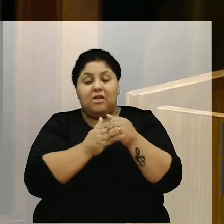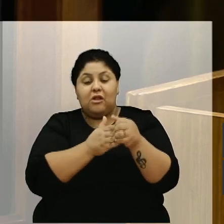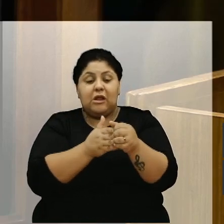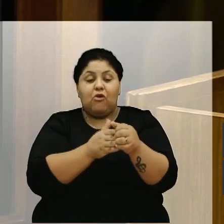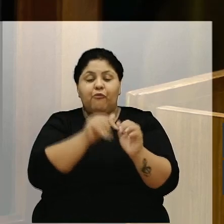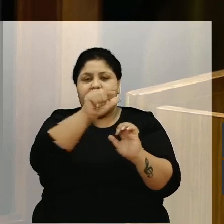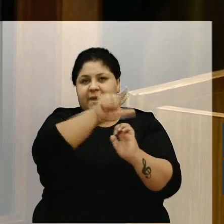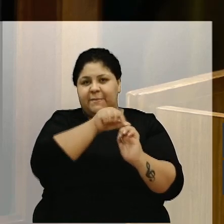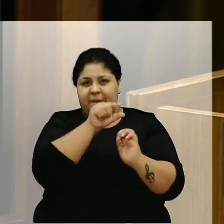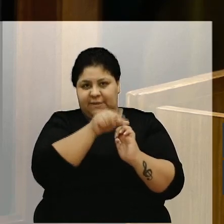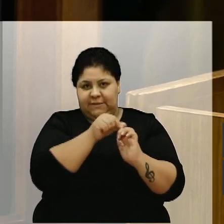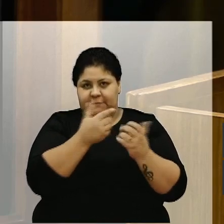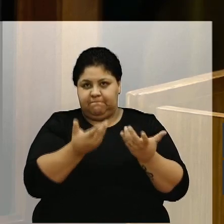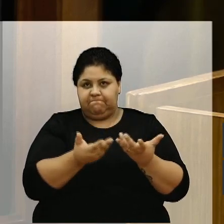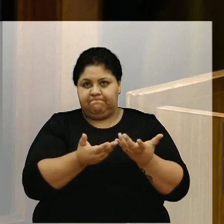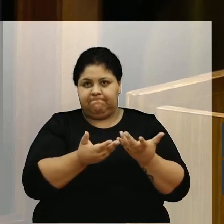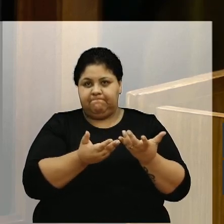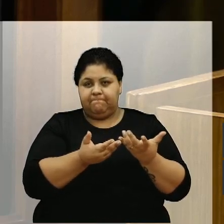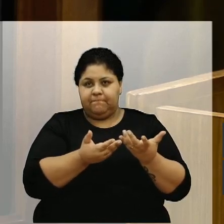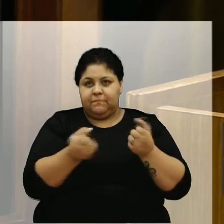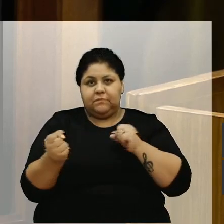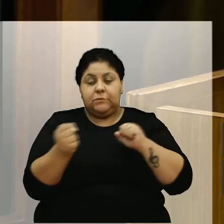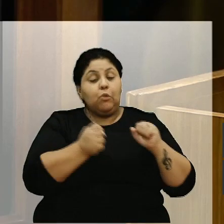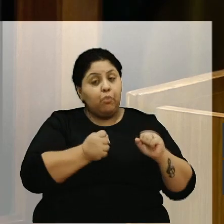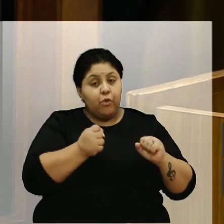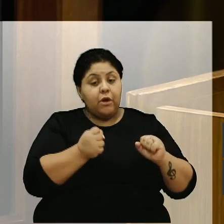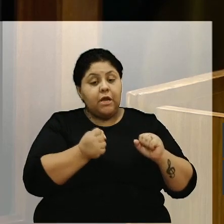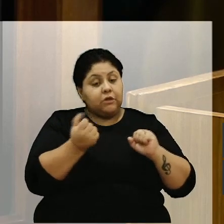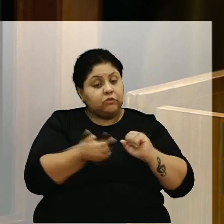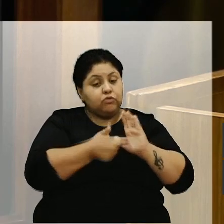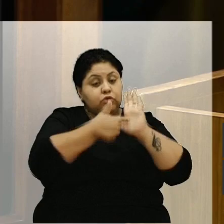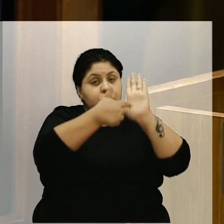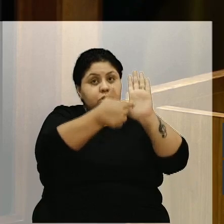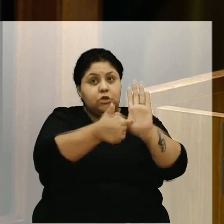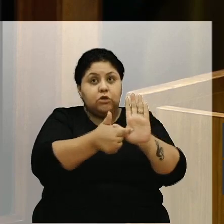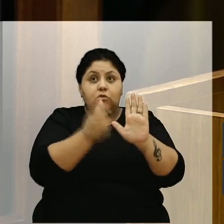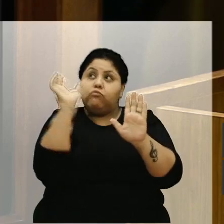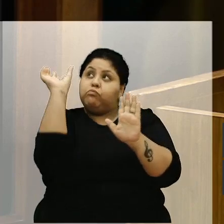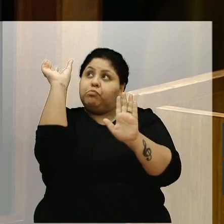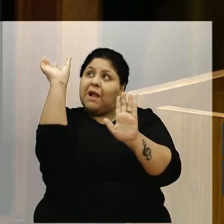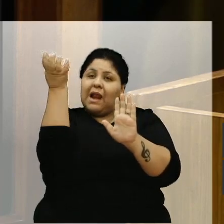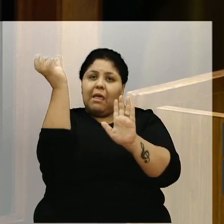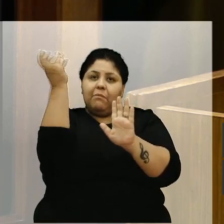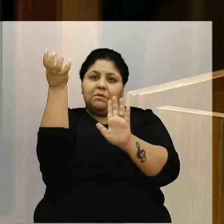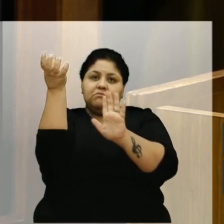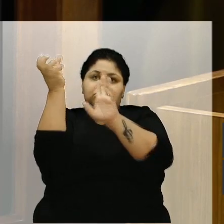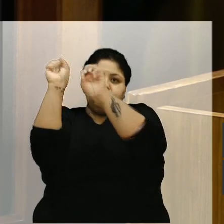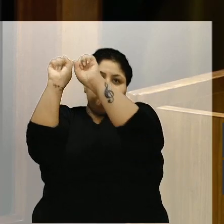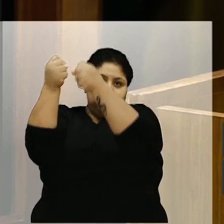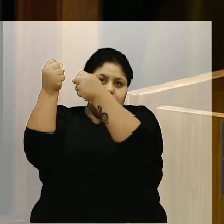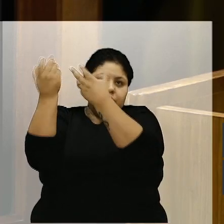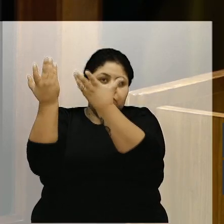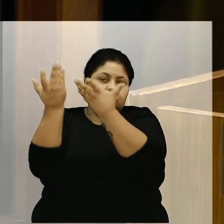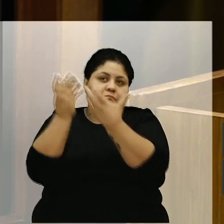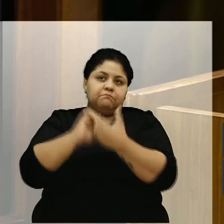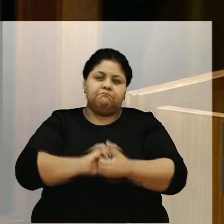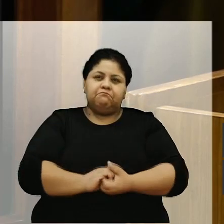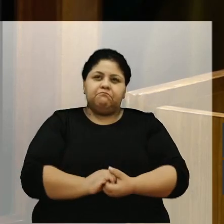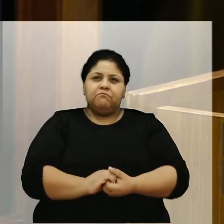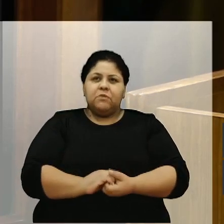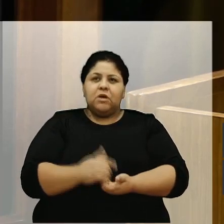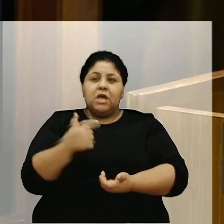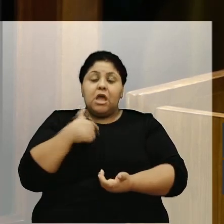empresa para que pudesse mostrar as lâmpadas que estão apagadas. Eu